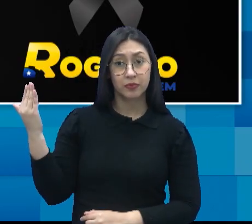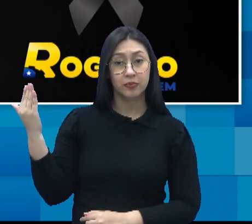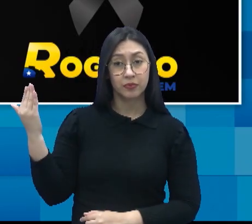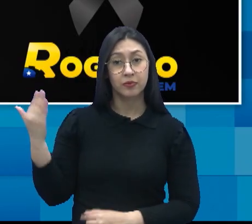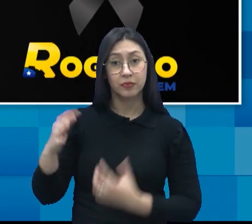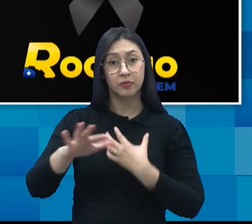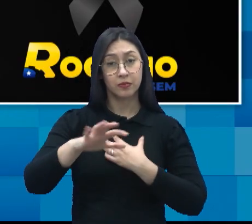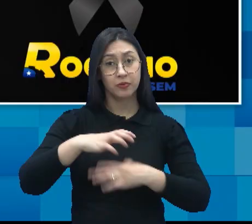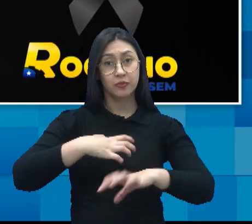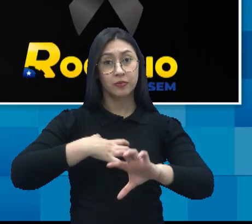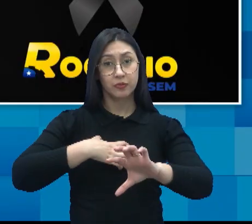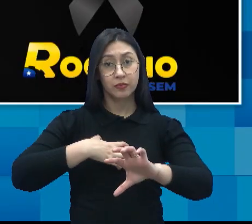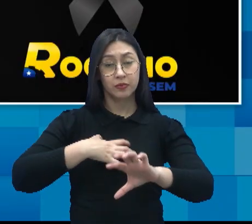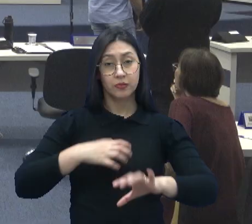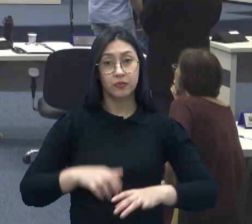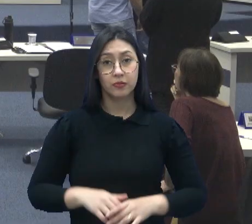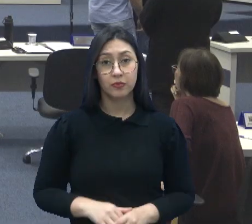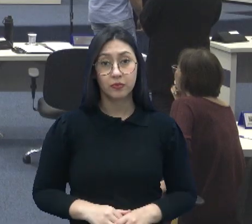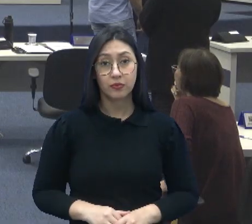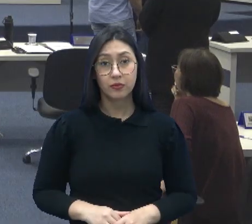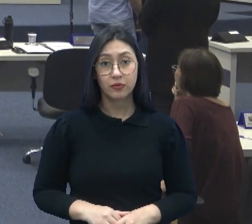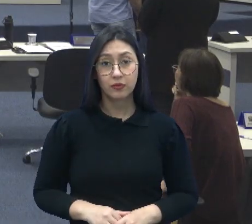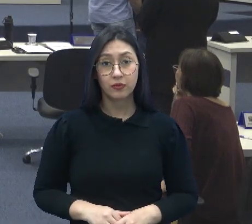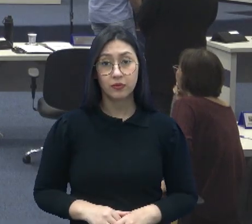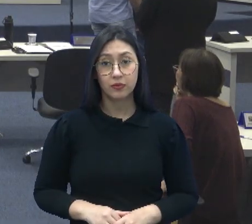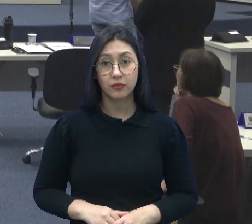sentimentos a todos.